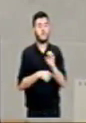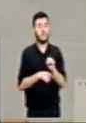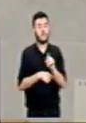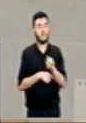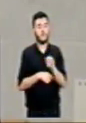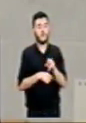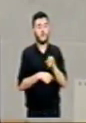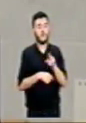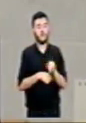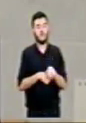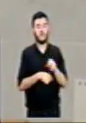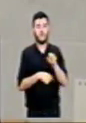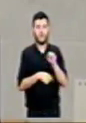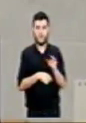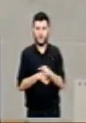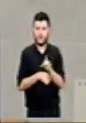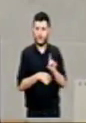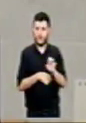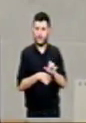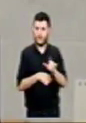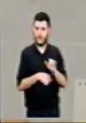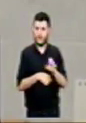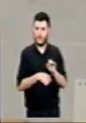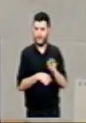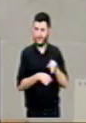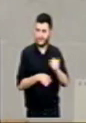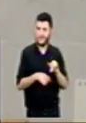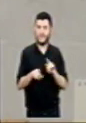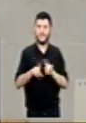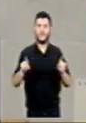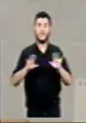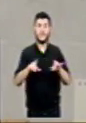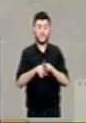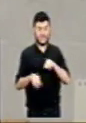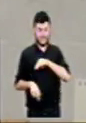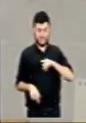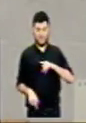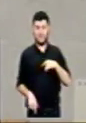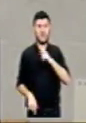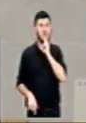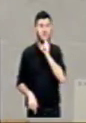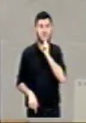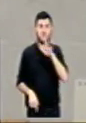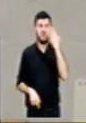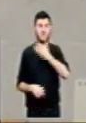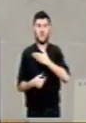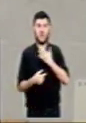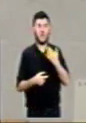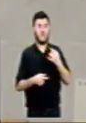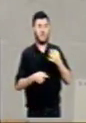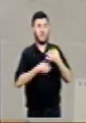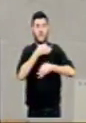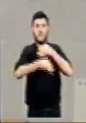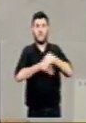ainda não se pronunciou sobre a validade da prova, sobre